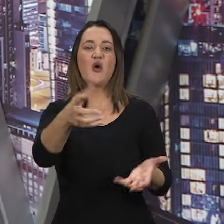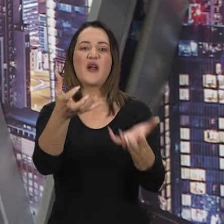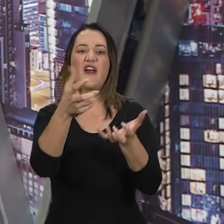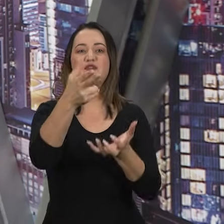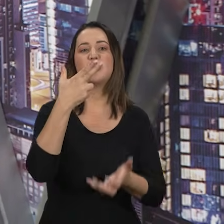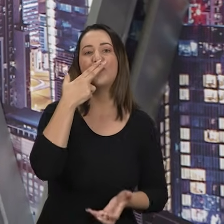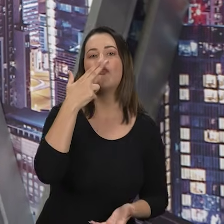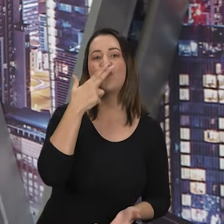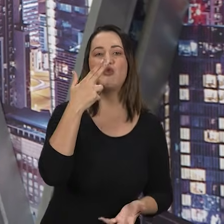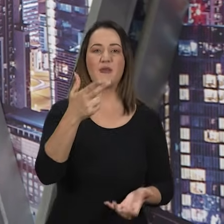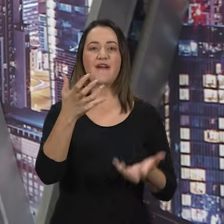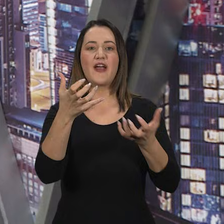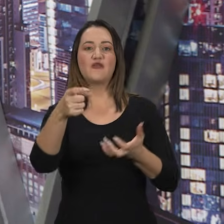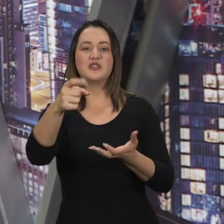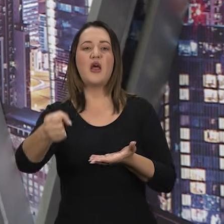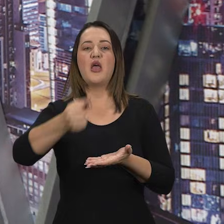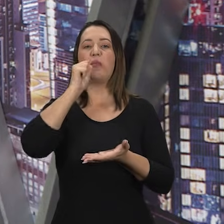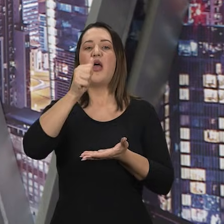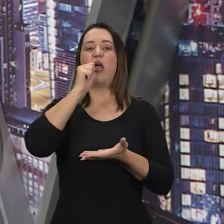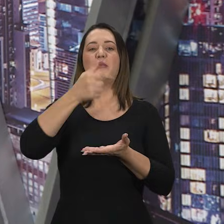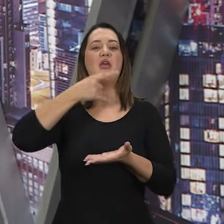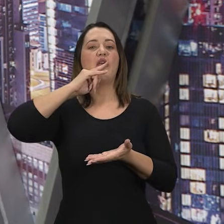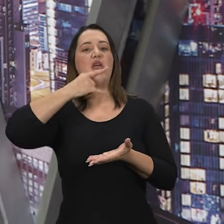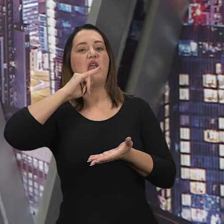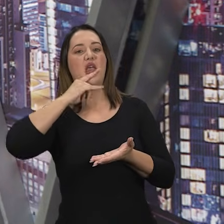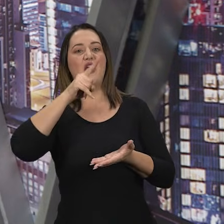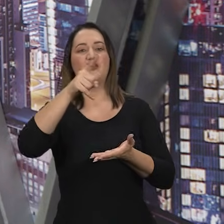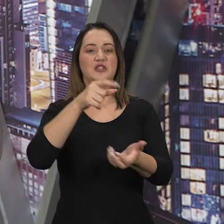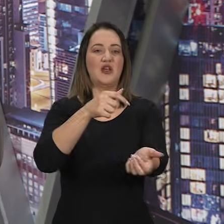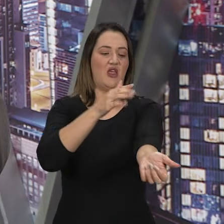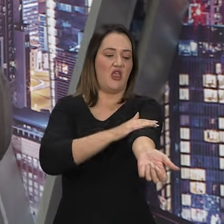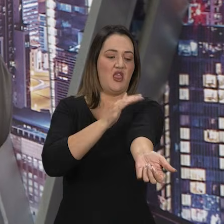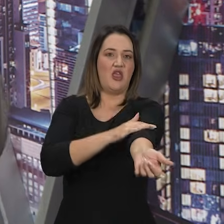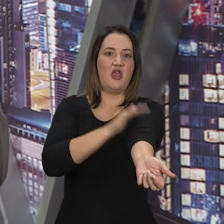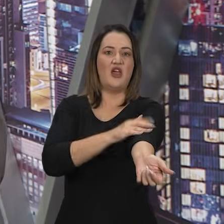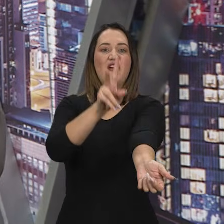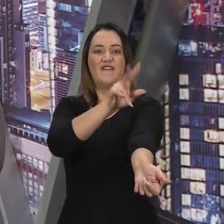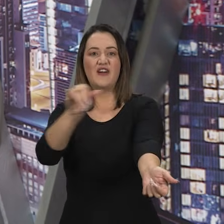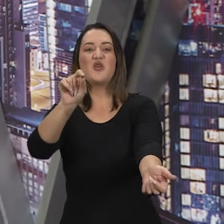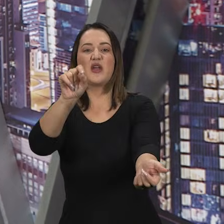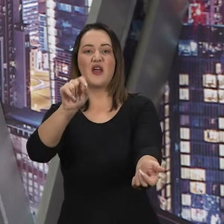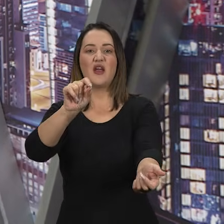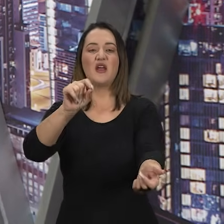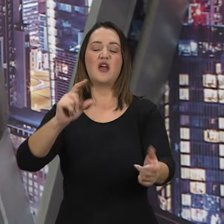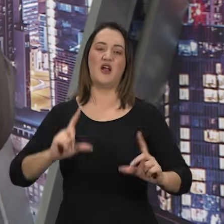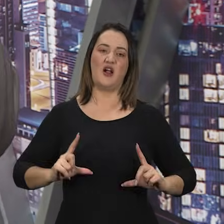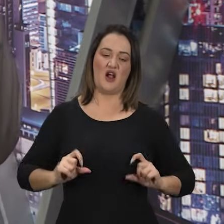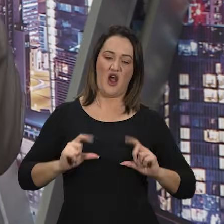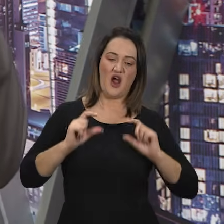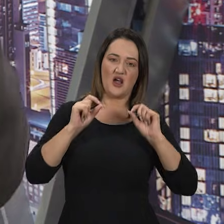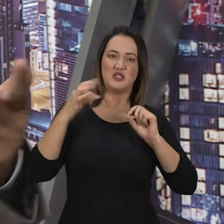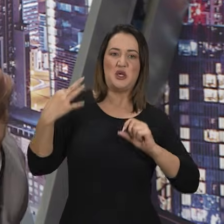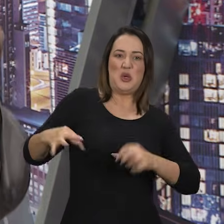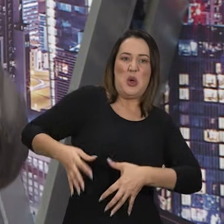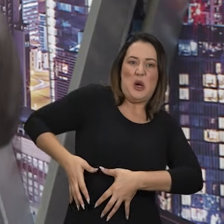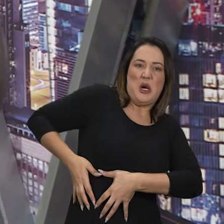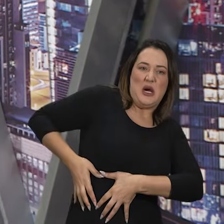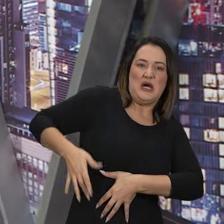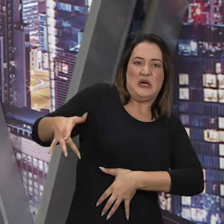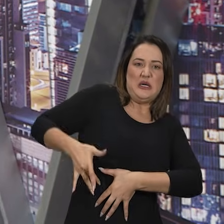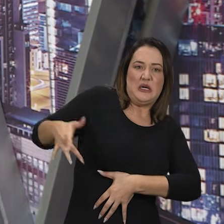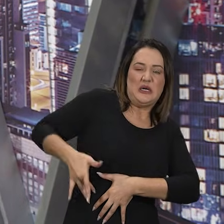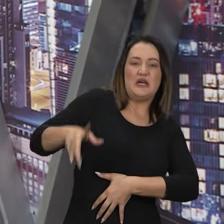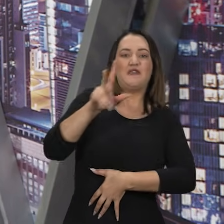diabo, eu quero que você fume, quero que você beba, quero que você use drogas, e olha, você vai ficar com câncer, vai ter cirrose, vai ter problema para dormir,